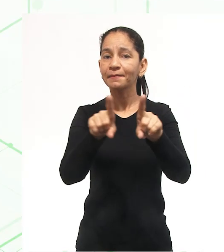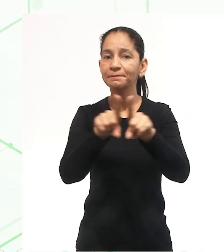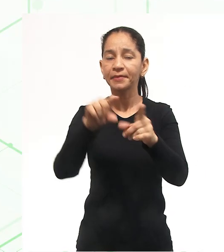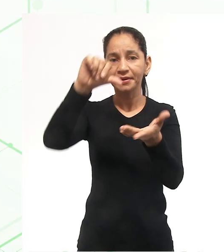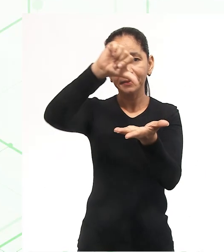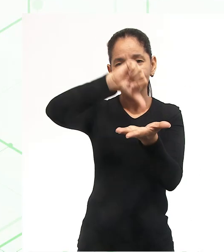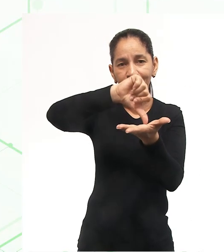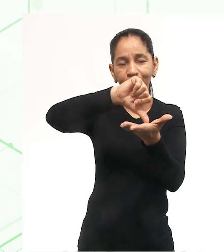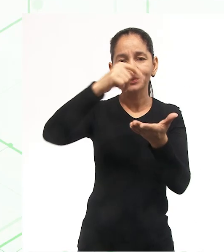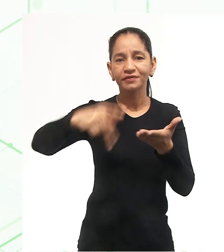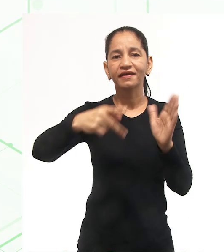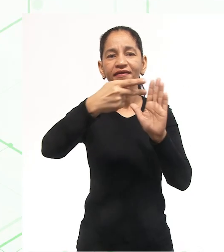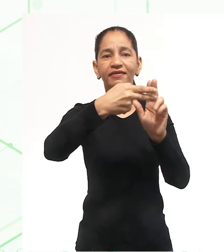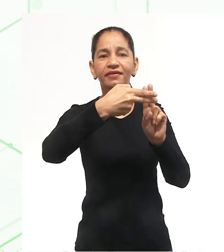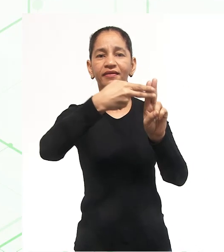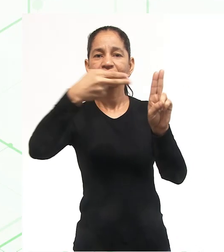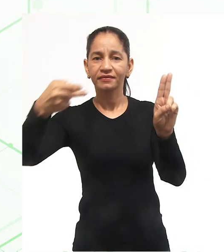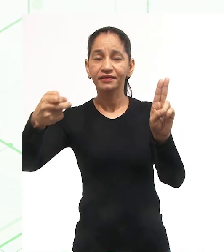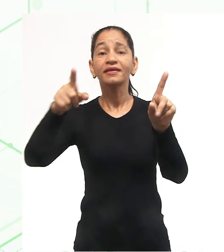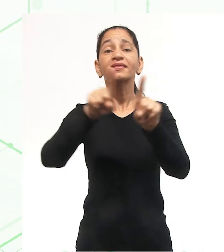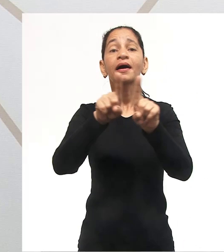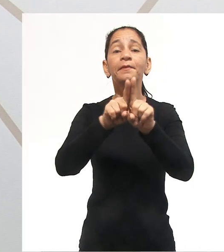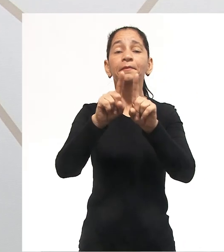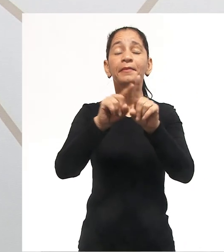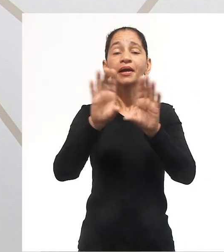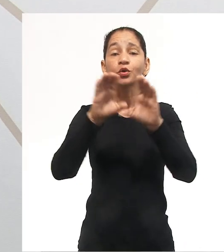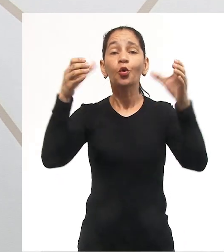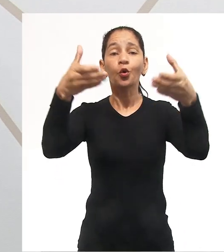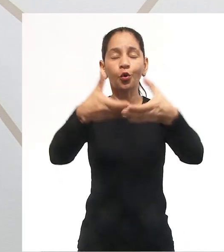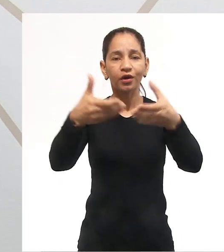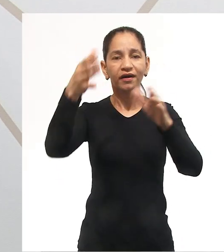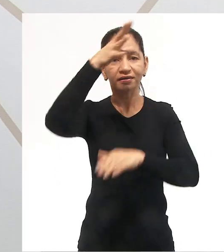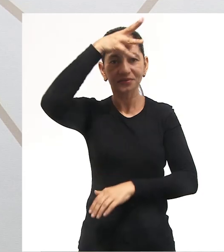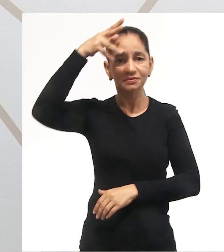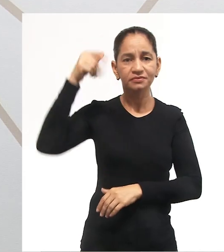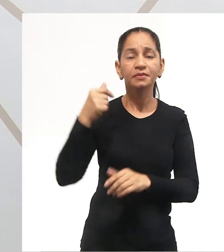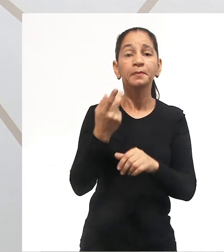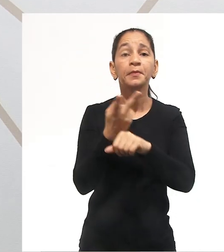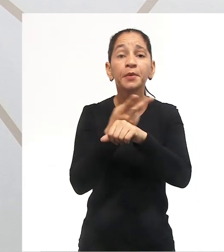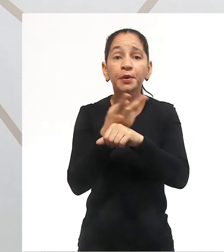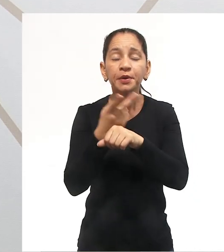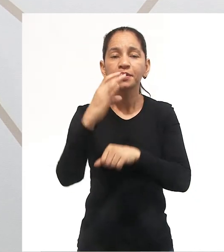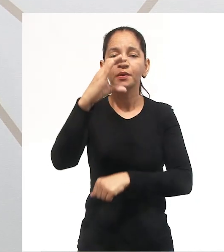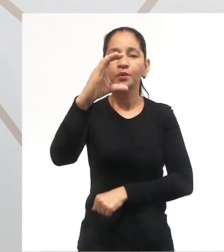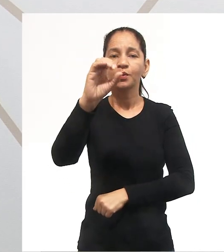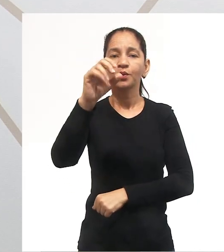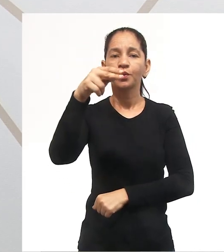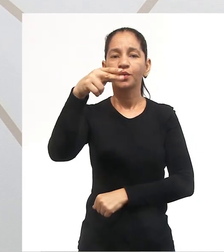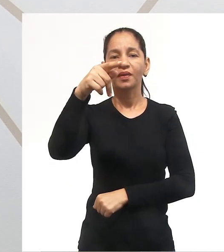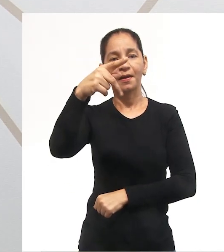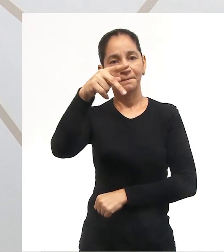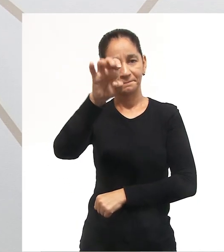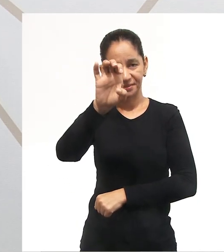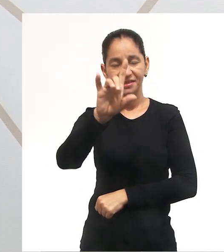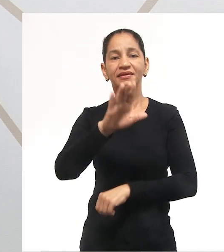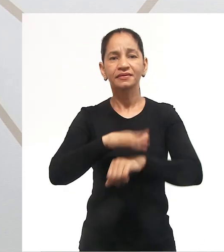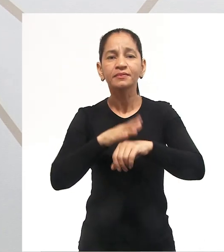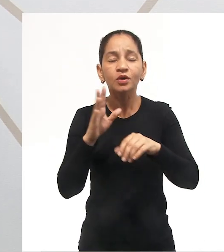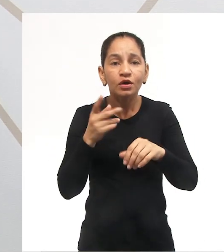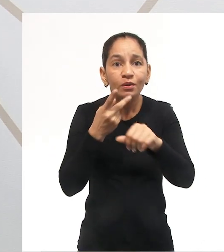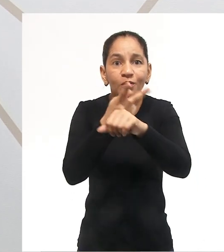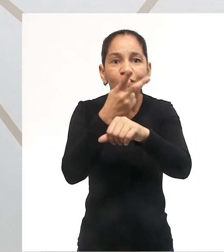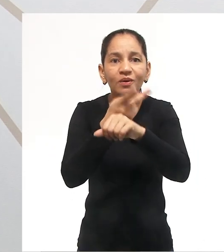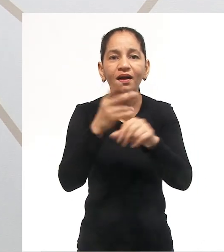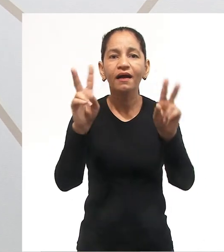Campus Porto Velho Zona Norte e também do CONAP. Mas se você ainda tem dúvida, busca lá CONAP 2025. Aí você